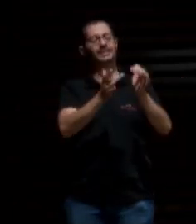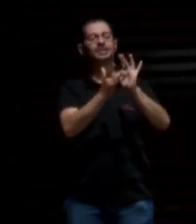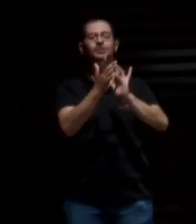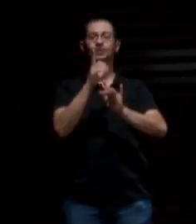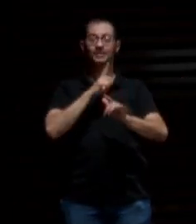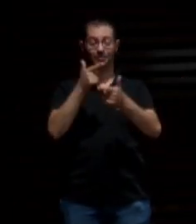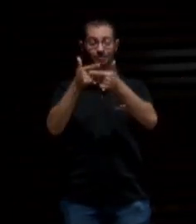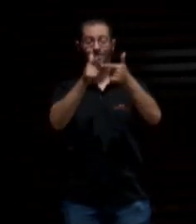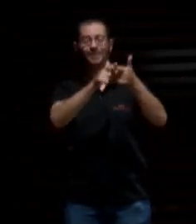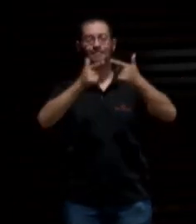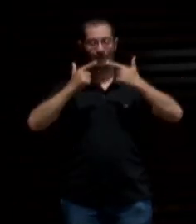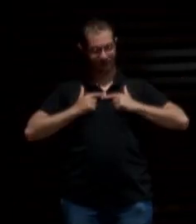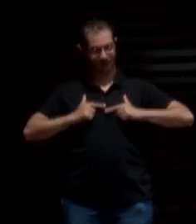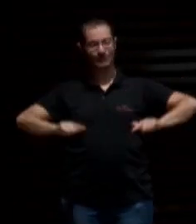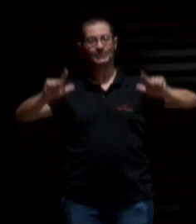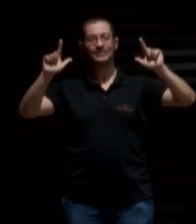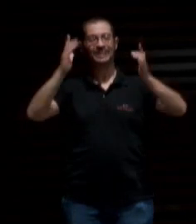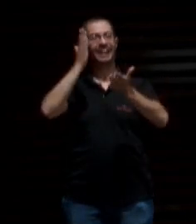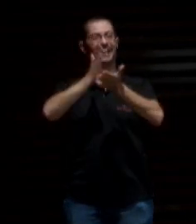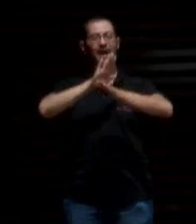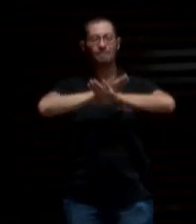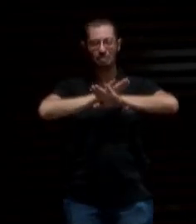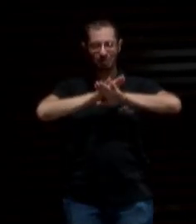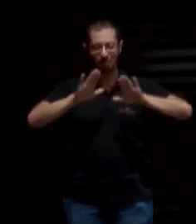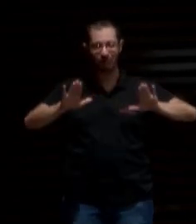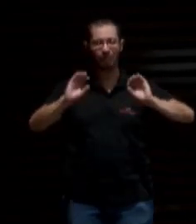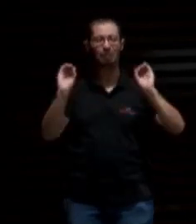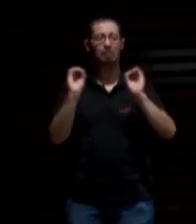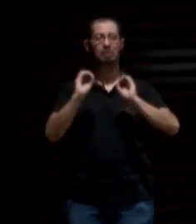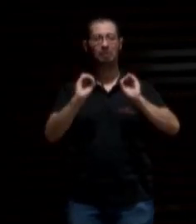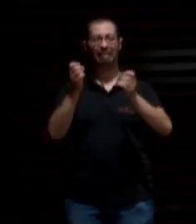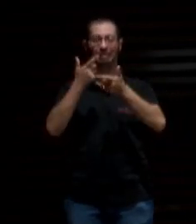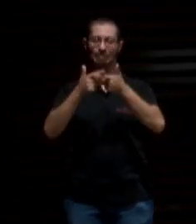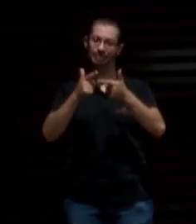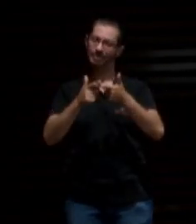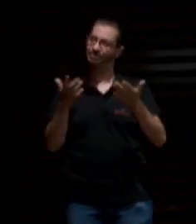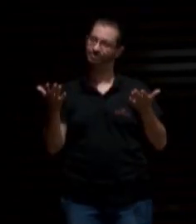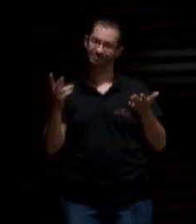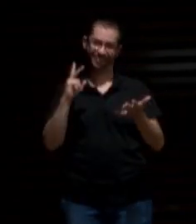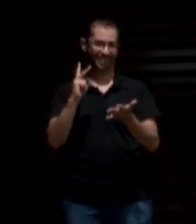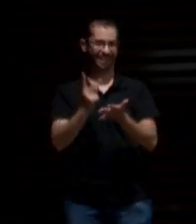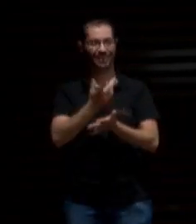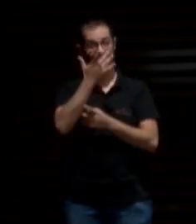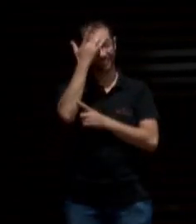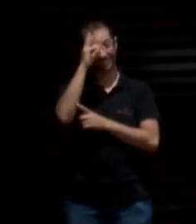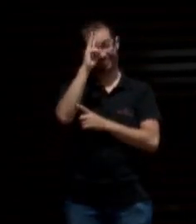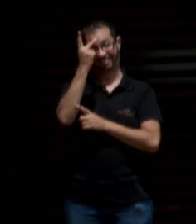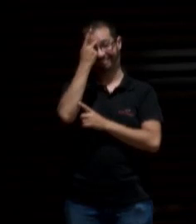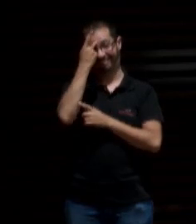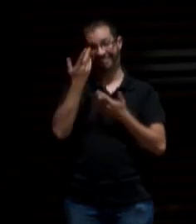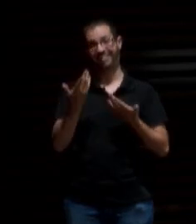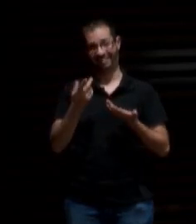serão resolvidos. Essa teologia triunfalista, ela precisa ser desmentida, porque ela está enganando muita gente. A